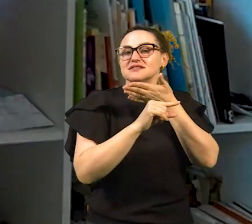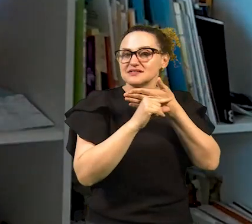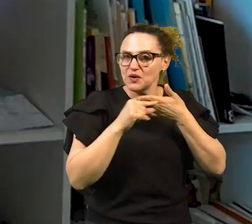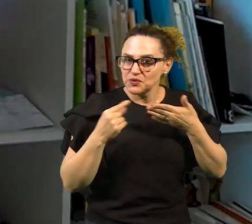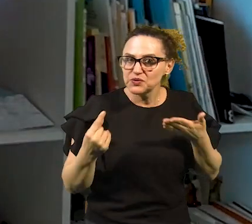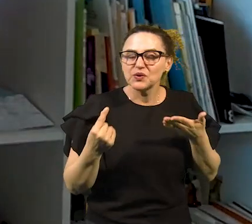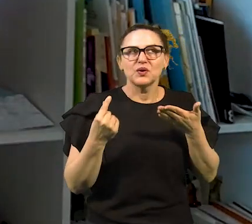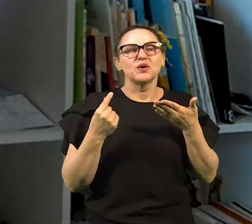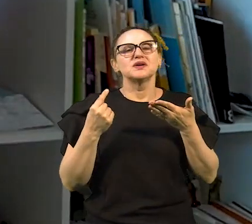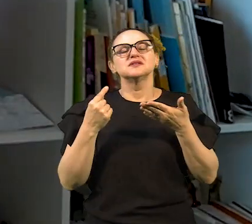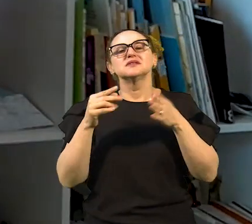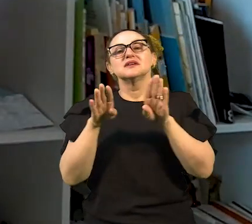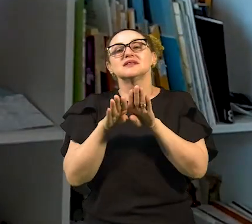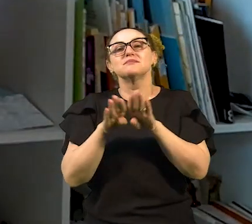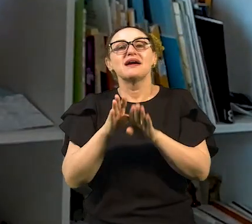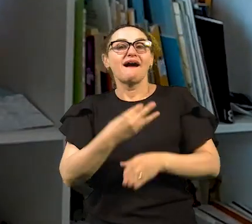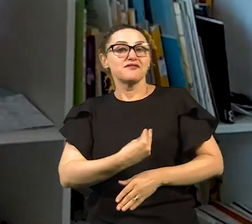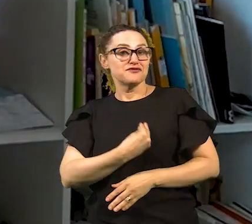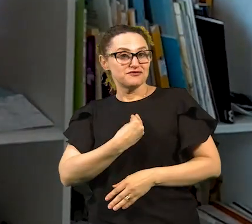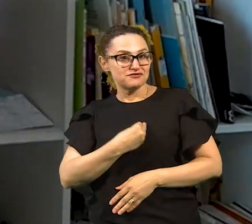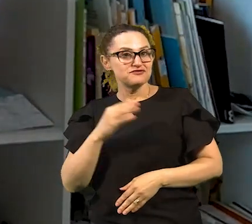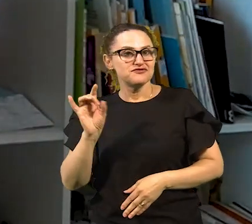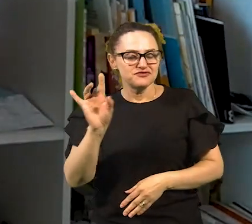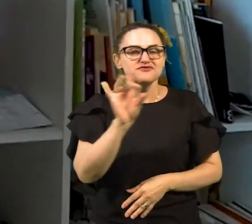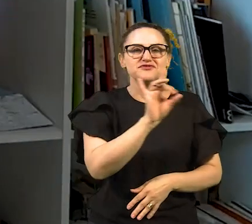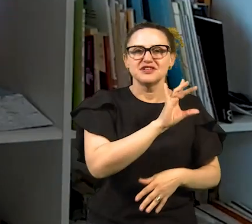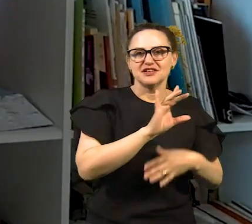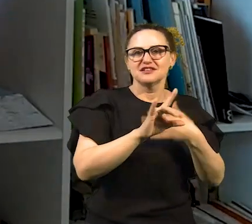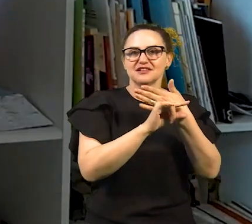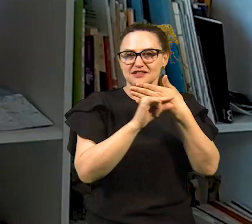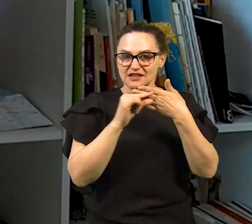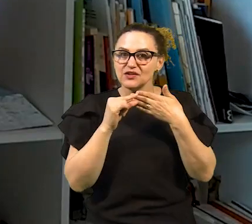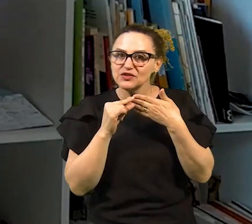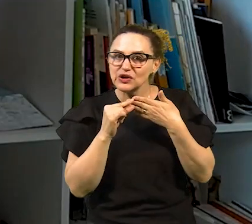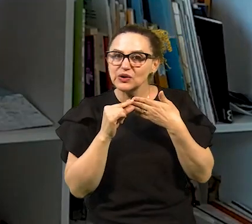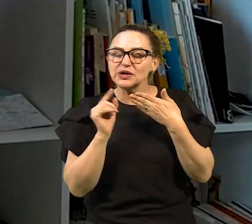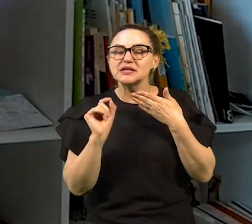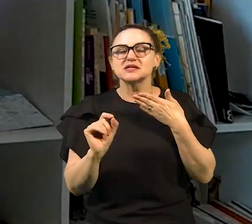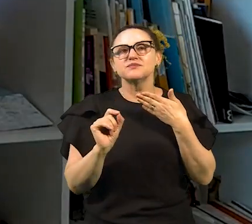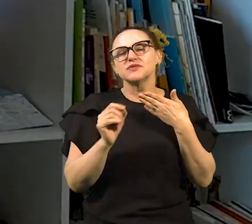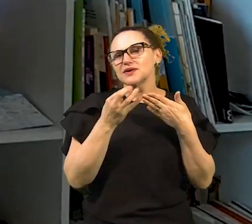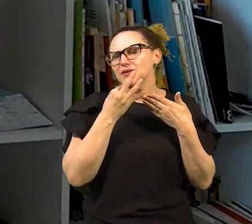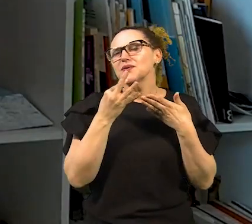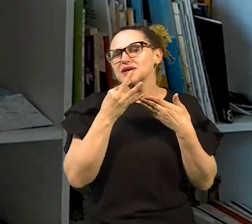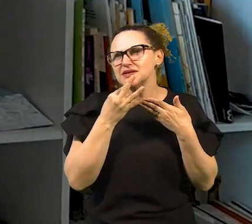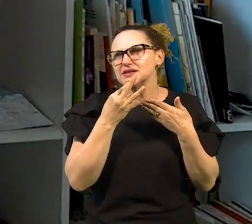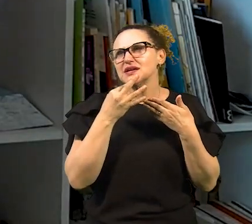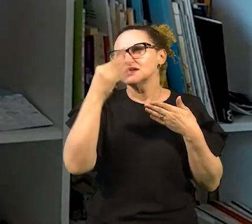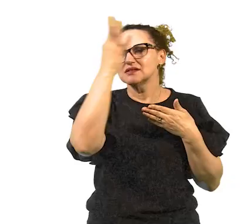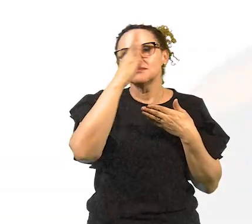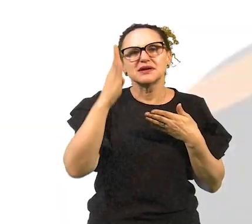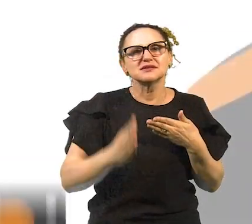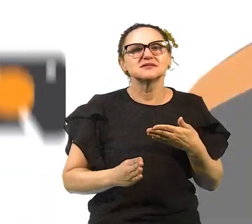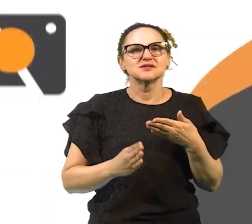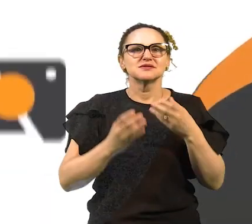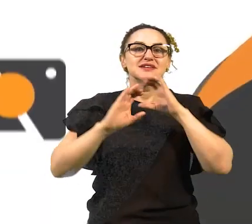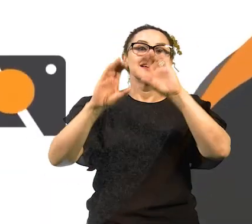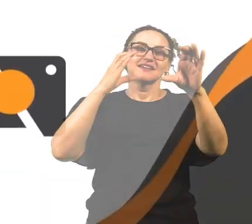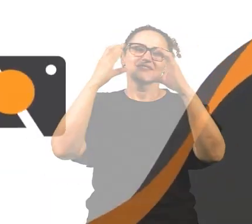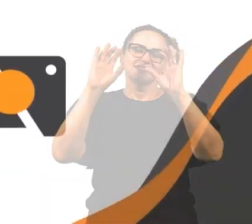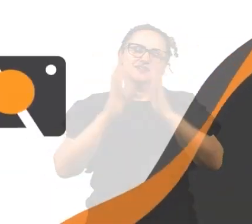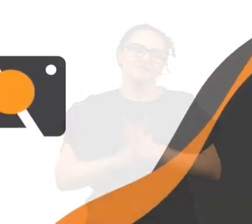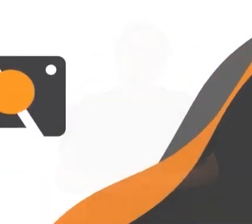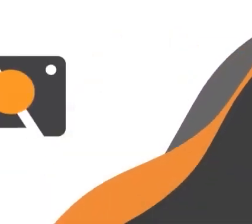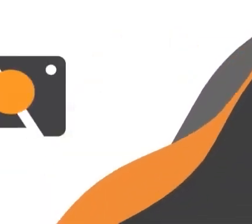a biografia deles, porque vale a pena bastante também a gente conhecer um pouco mais desse Brasil que canta.